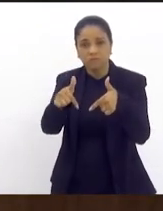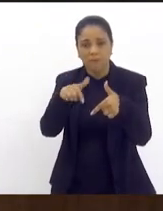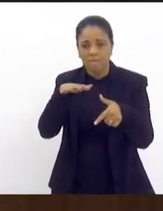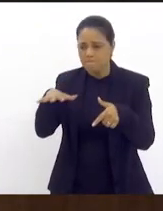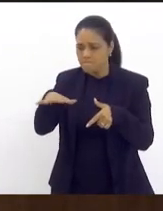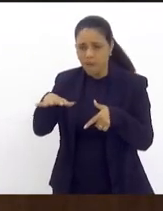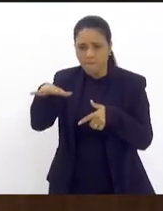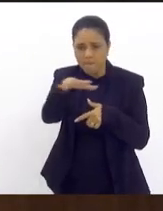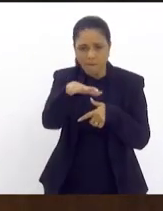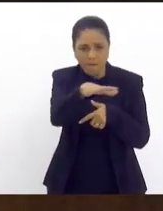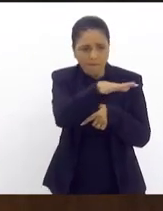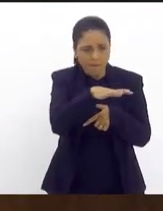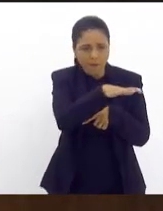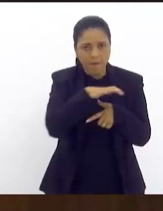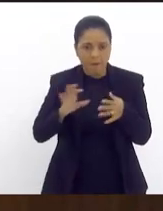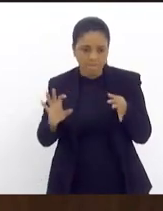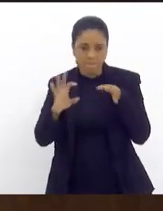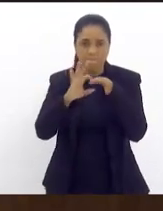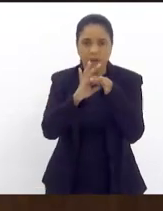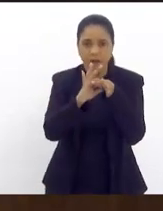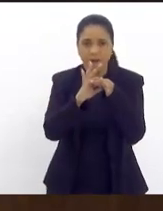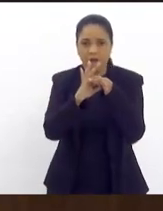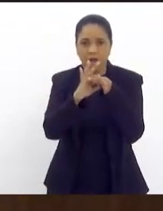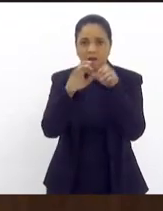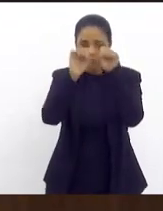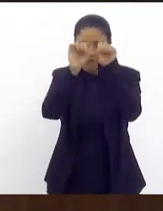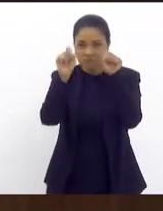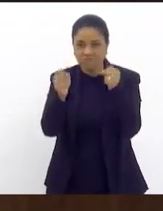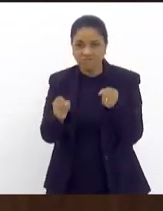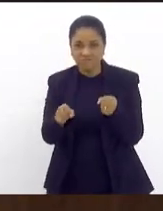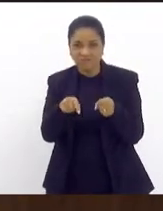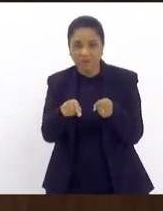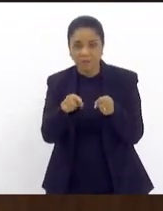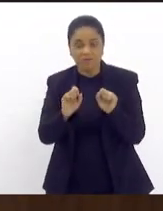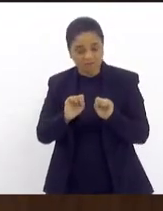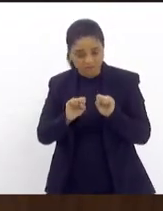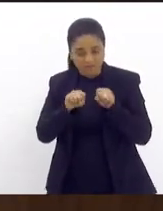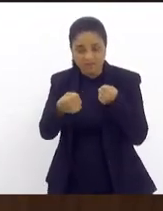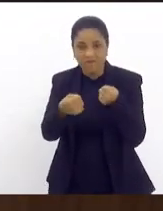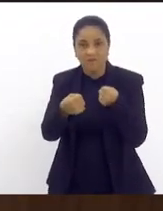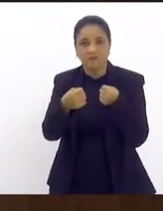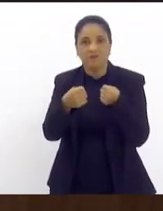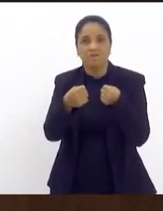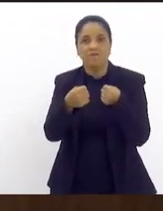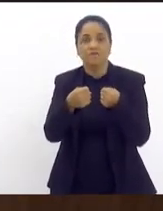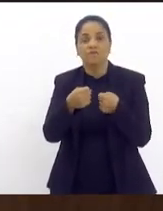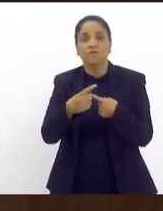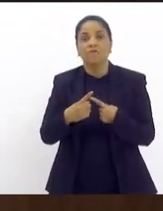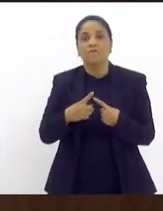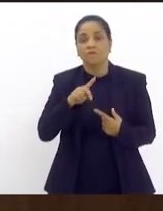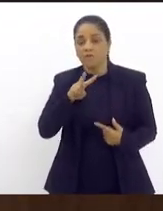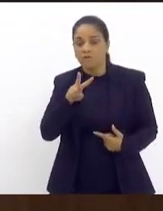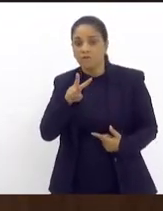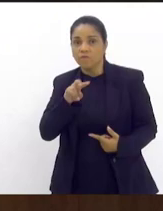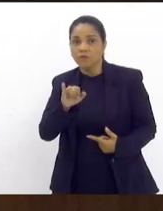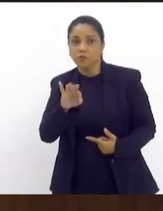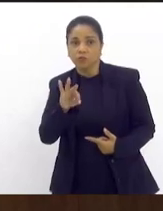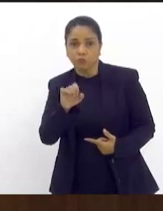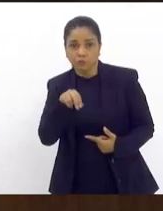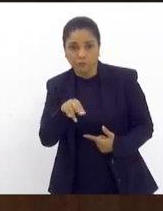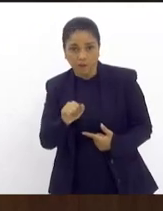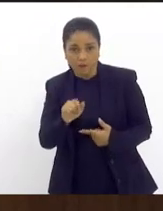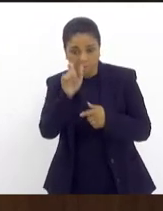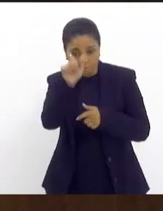setorial No que diz respeito ao sistema de defesa das vítimas principalmente numa perspectiva que não